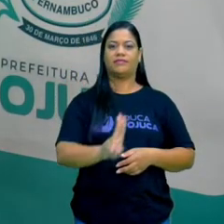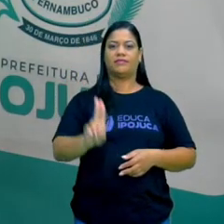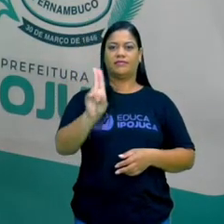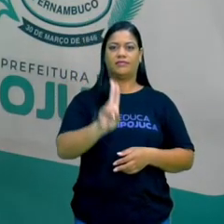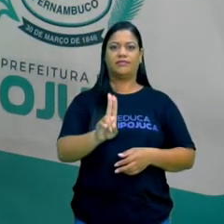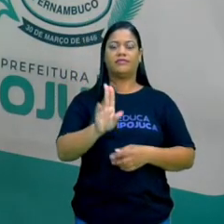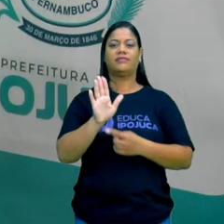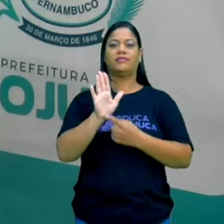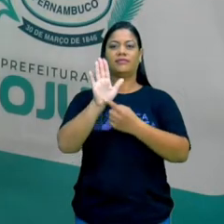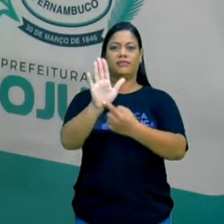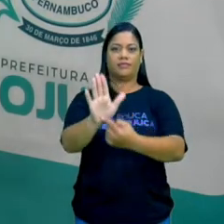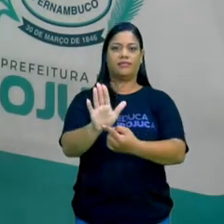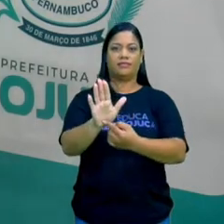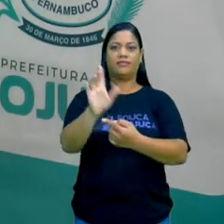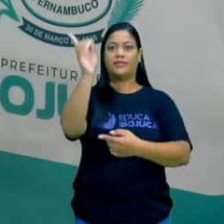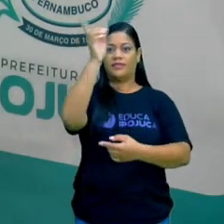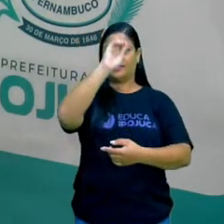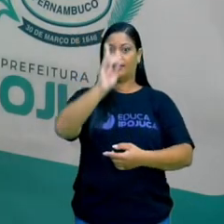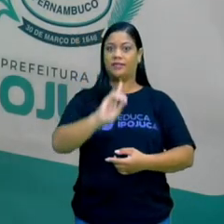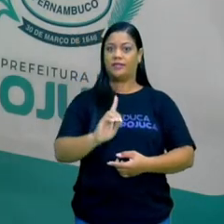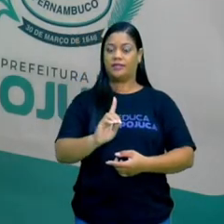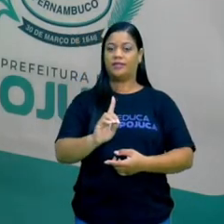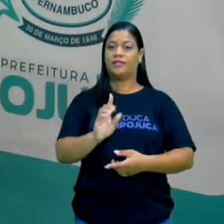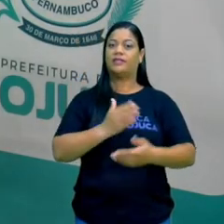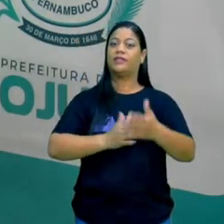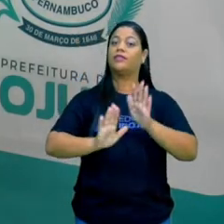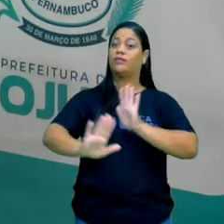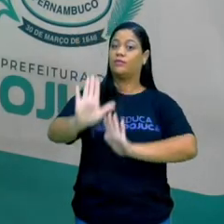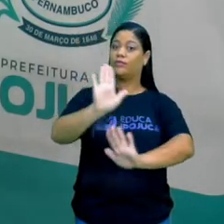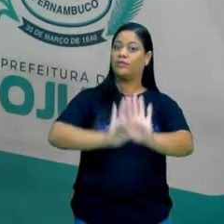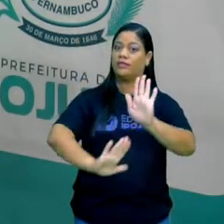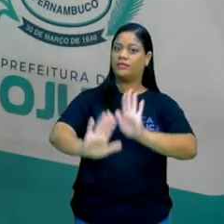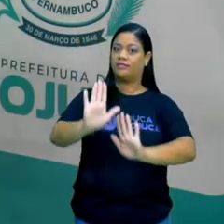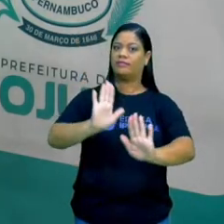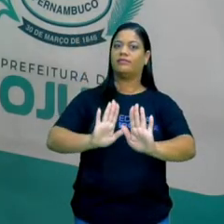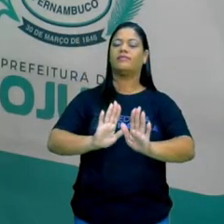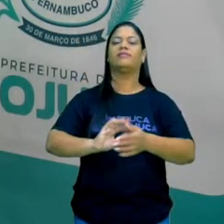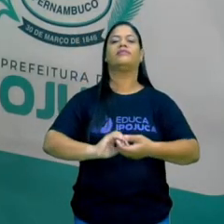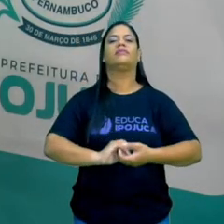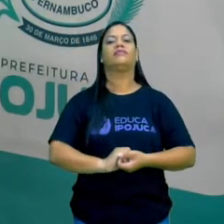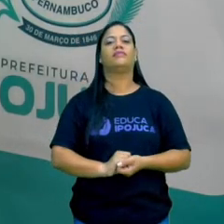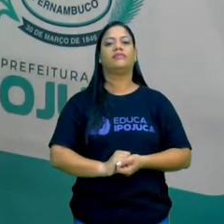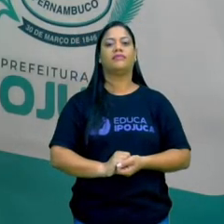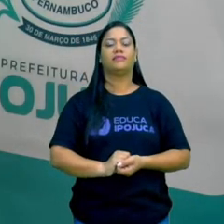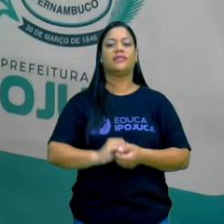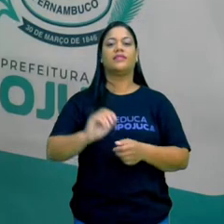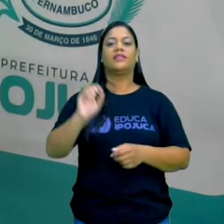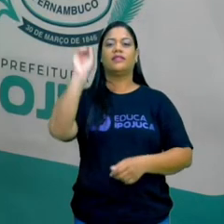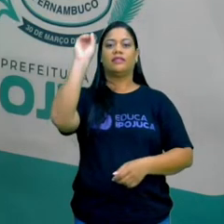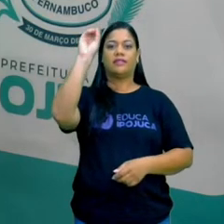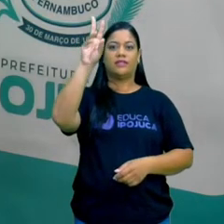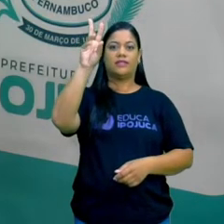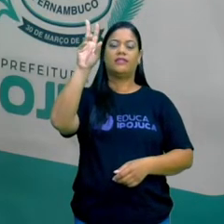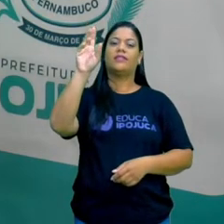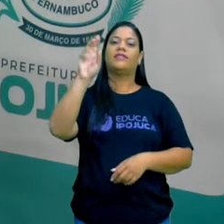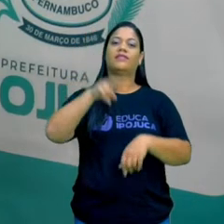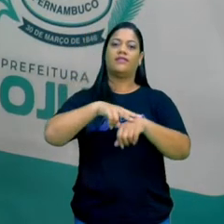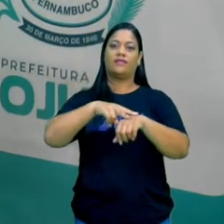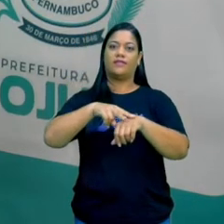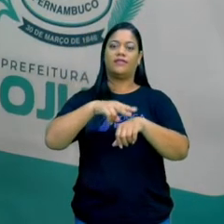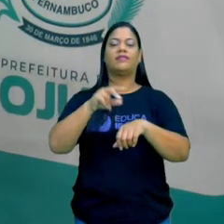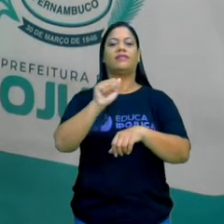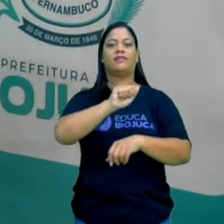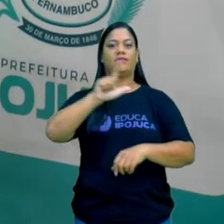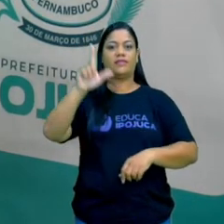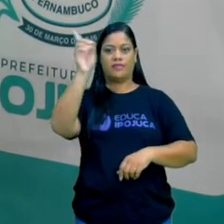são amarelas são sinal de alerta. É, quando o sinal é verde, azul e amarelo, quando